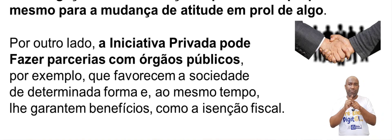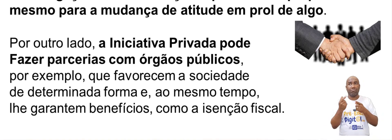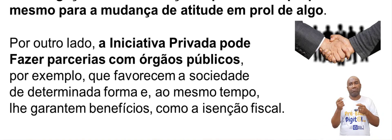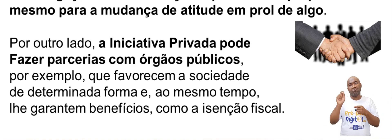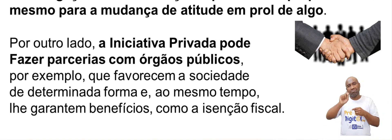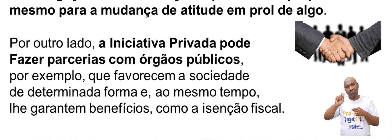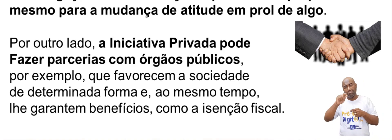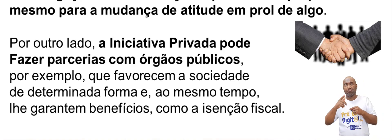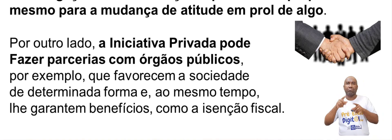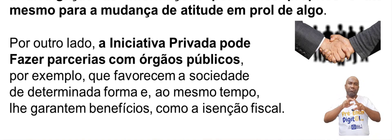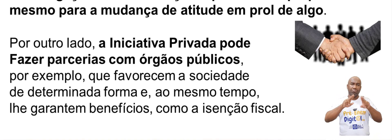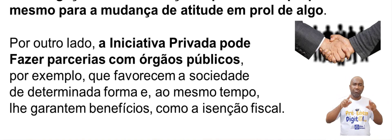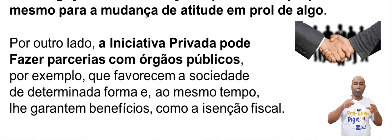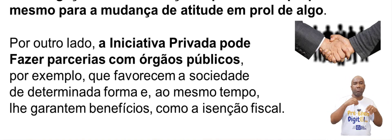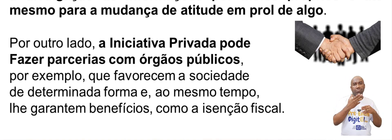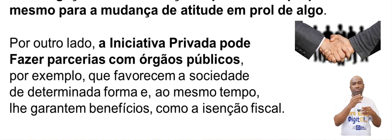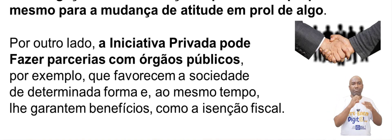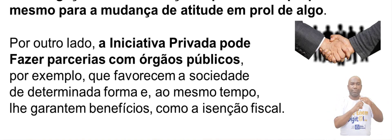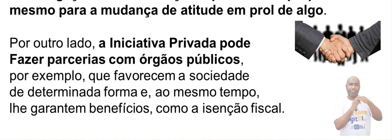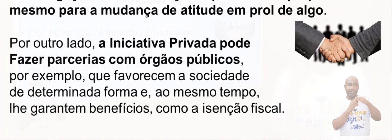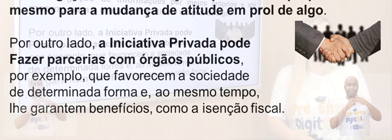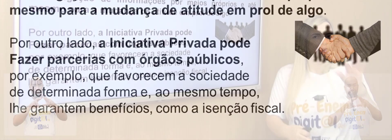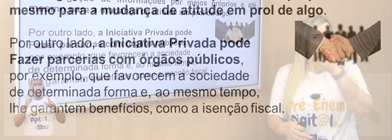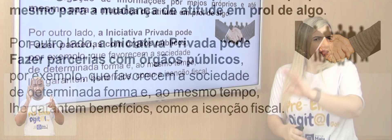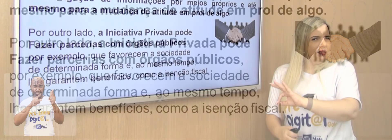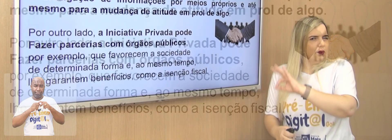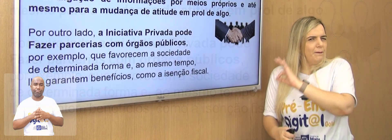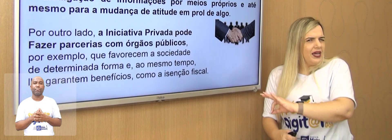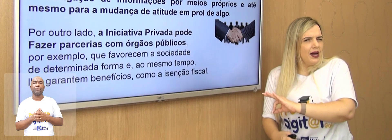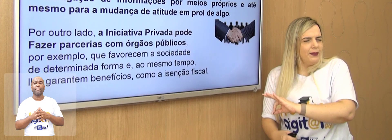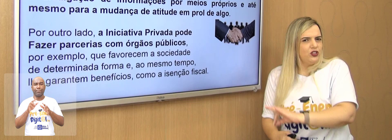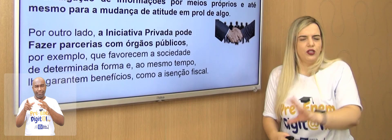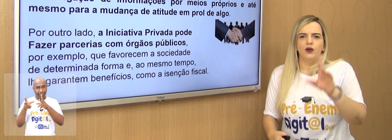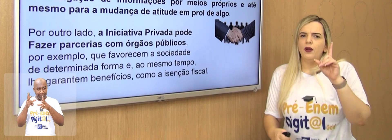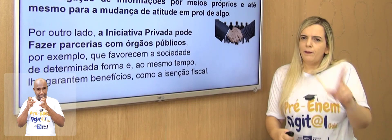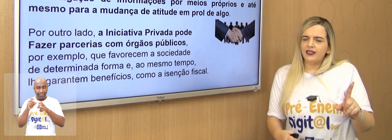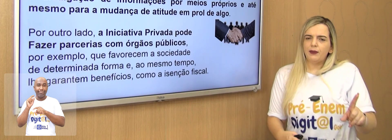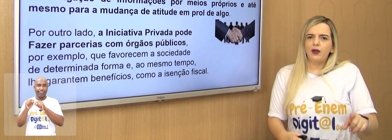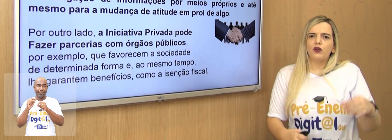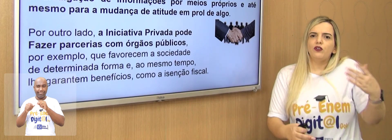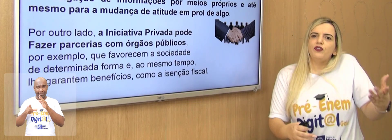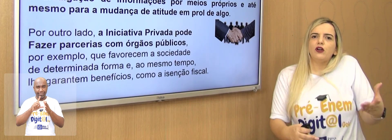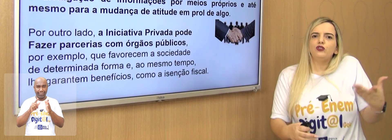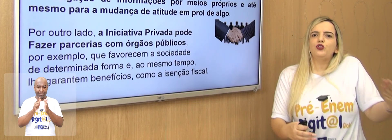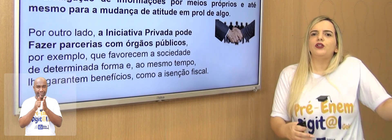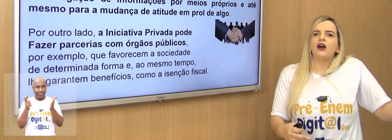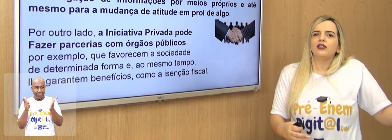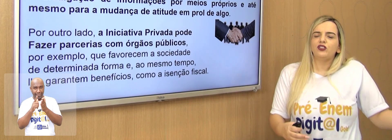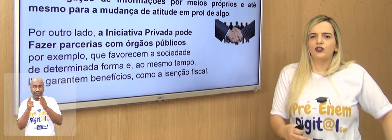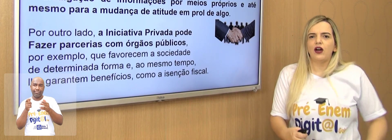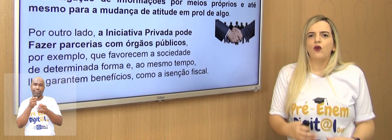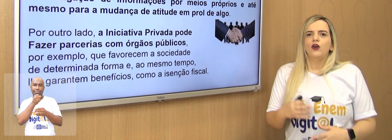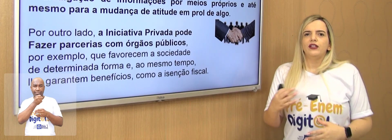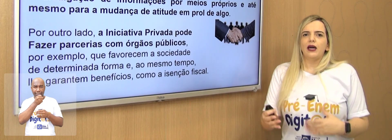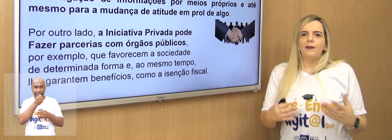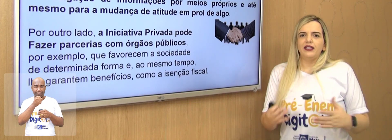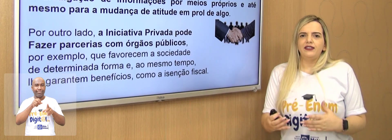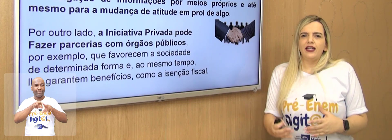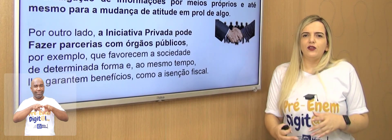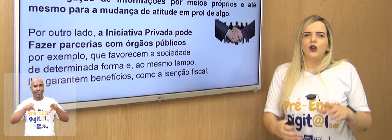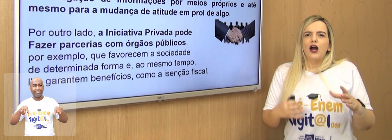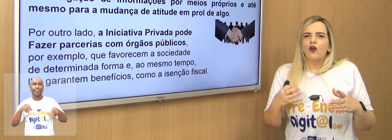privada, ela também é excelente para trabalhar com alguém. Um exemplo bem rapidinho. Percebeu que no final do Jornal Nacional